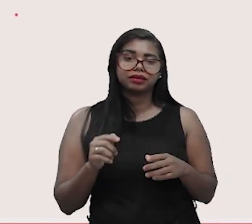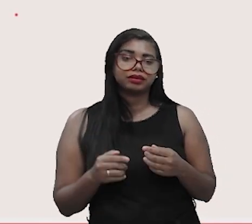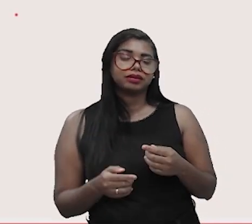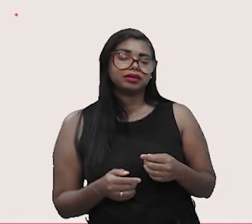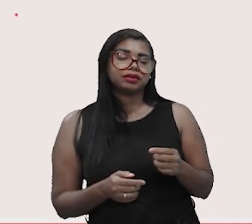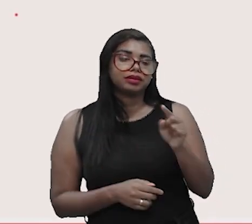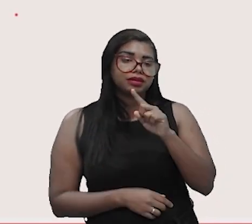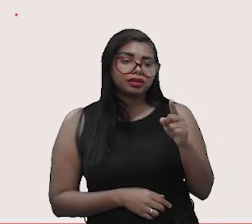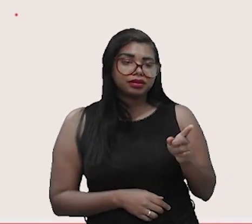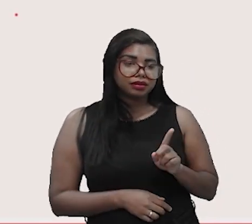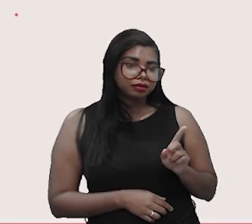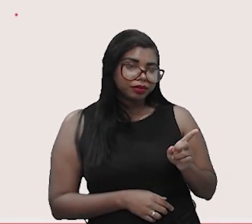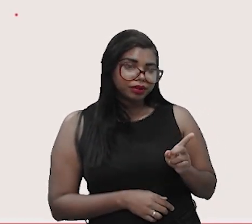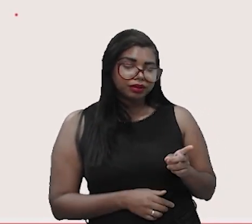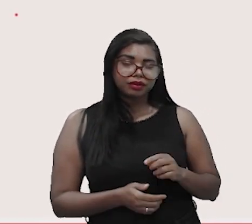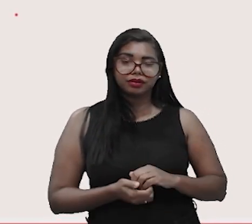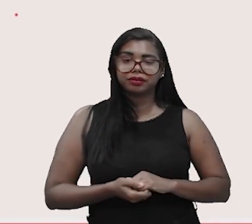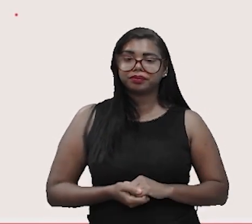linguagem coloquial.